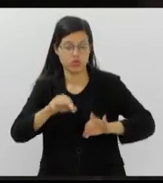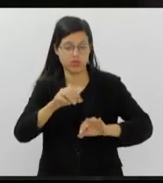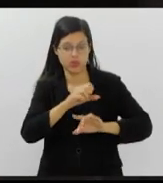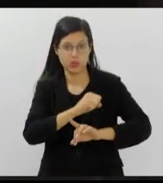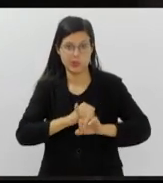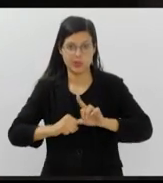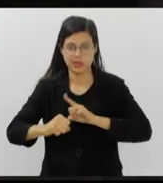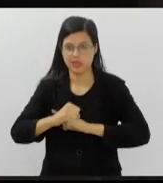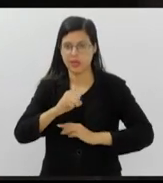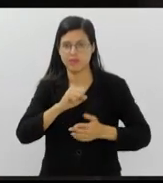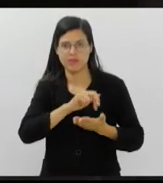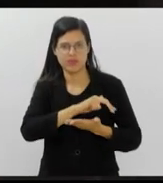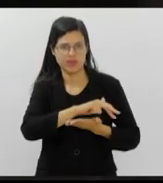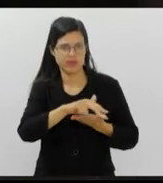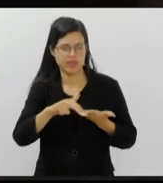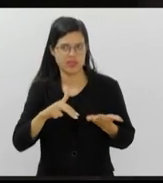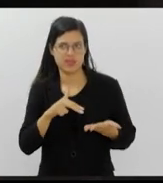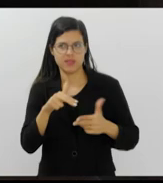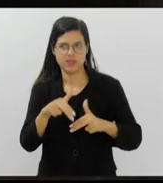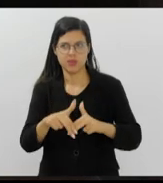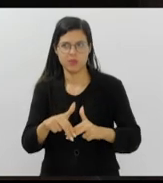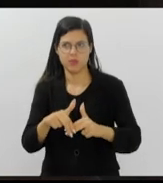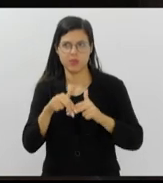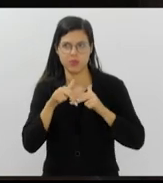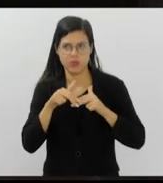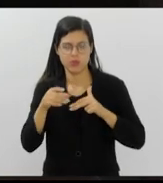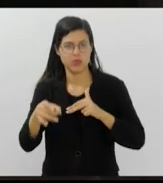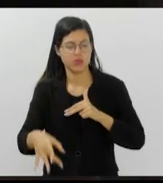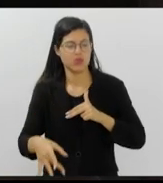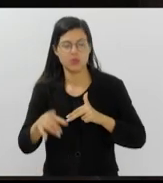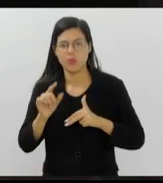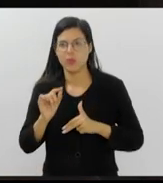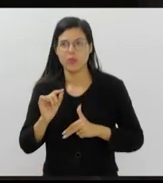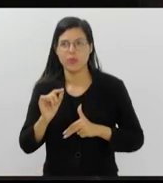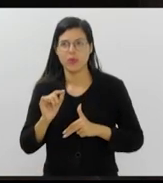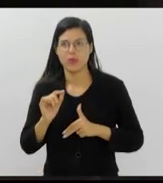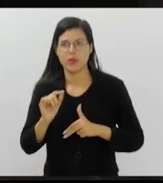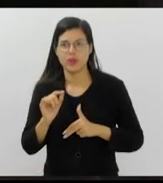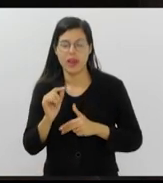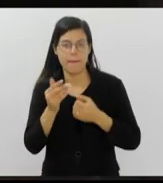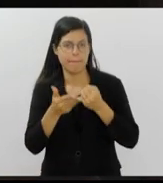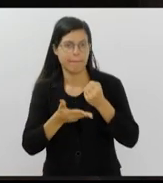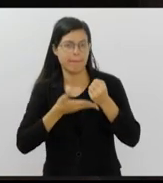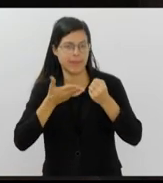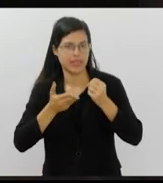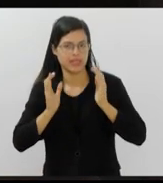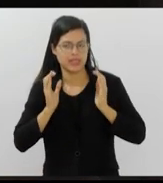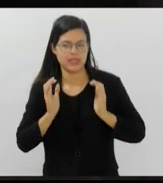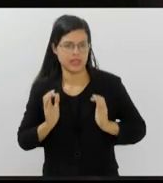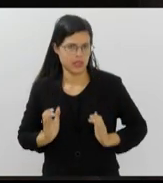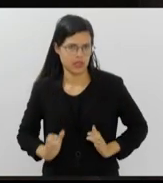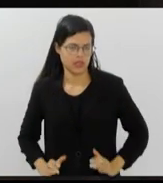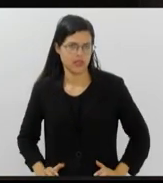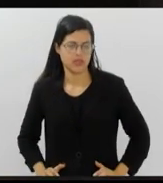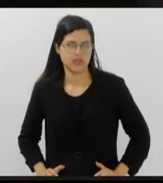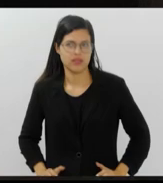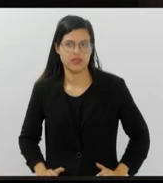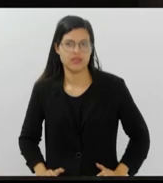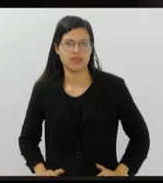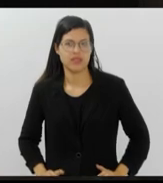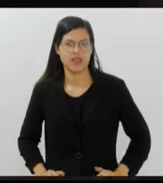diversidade e, por isso, ou por último, a consolidação da cidadania.